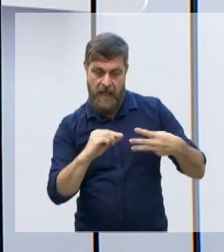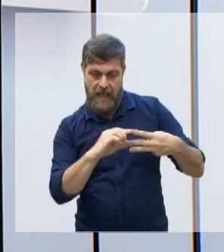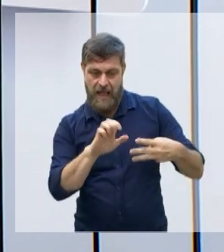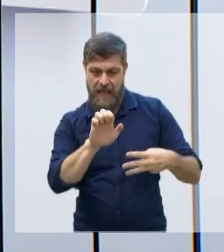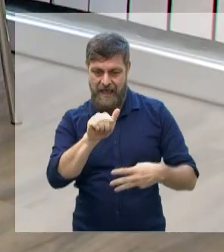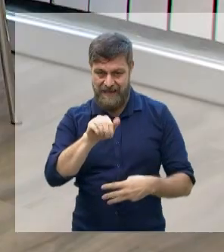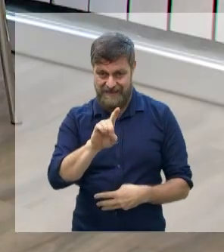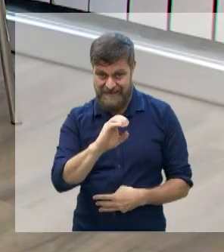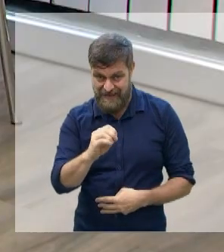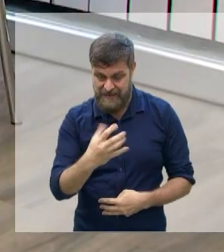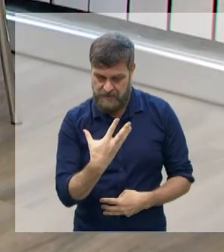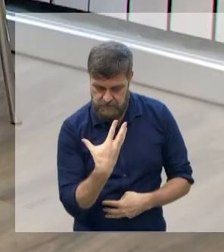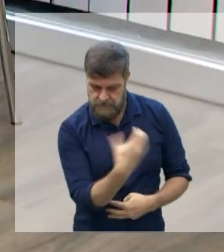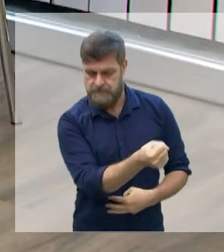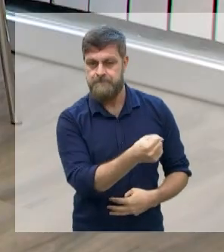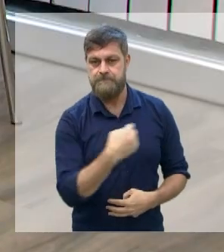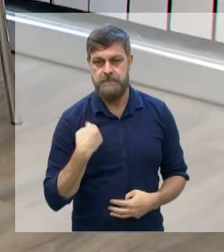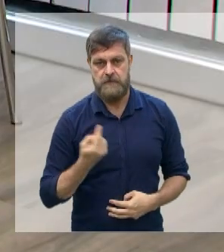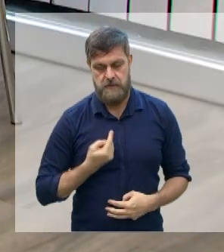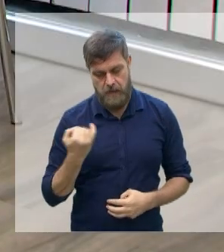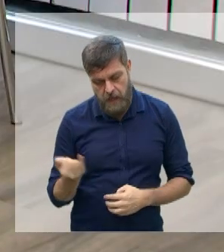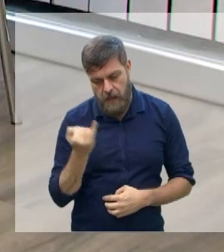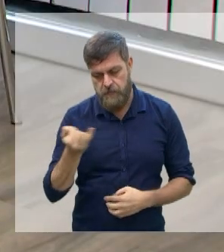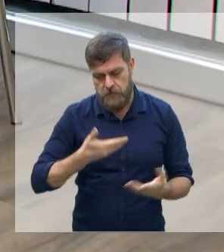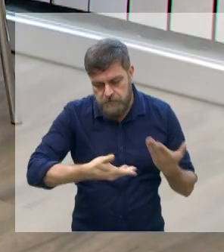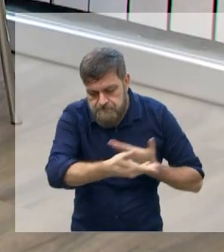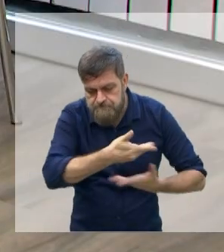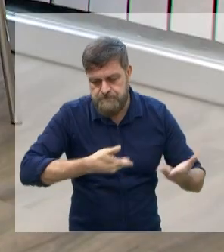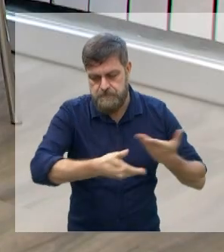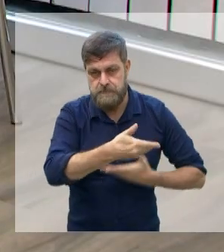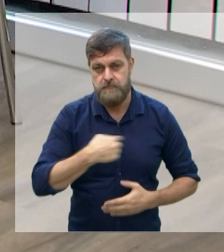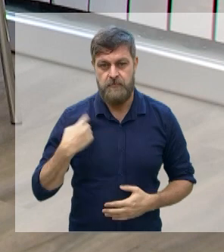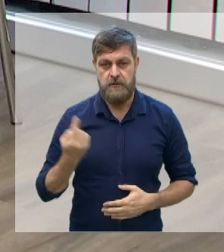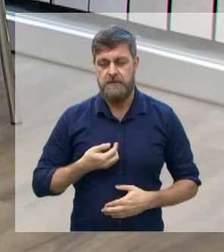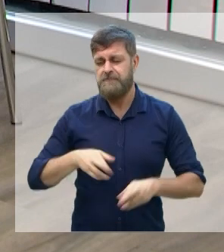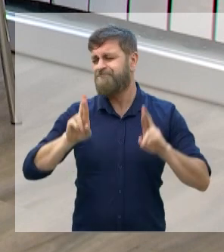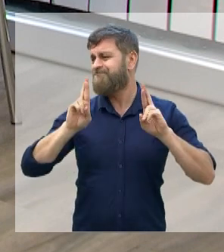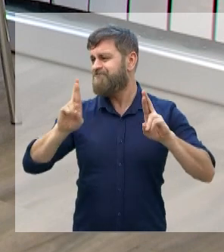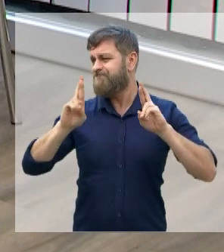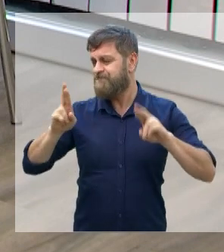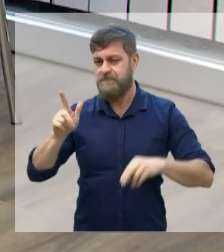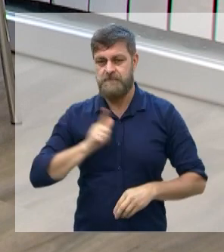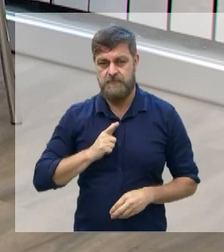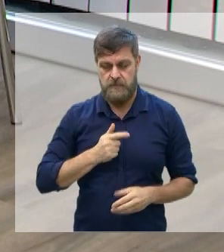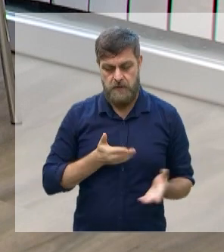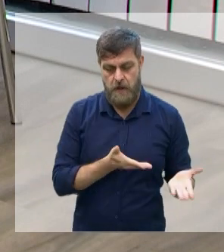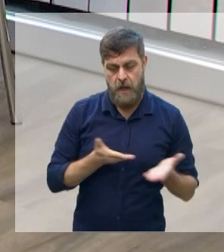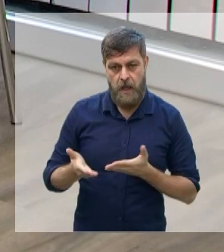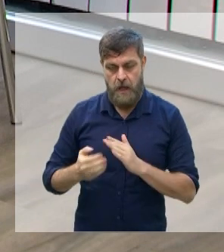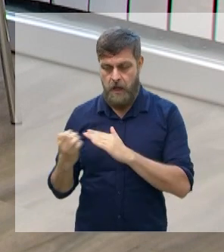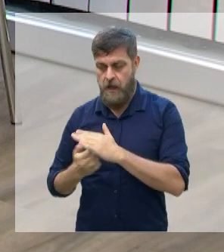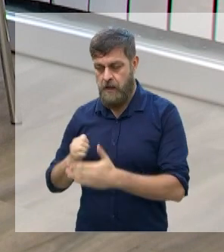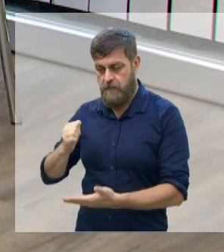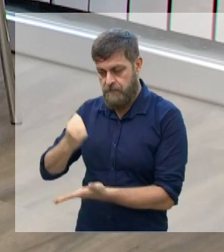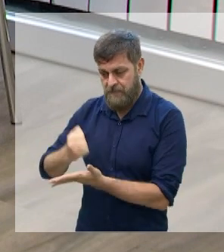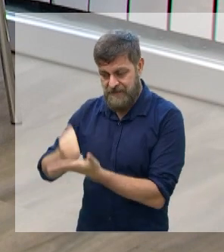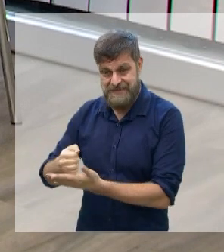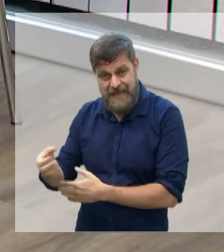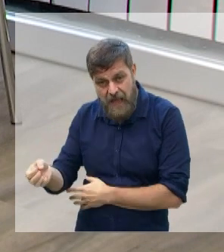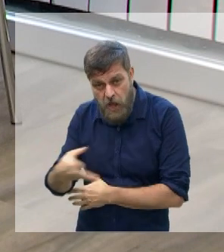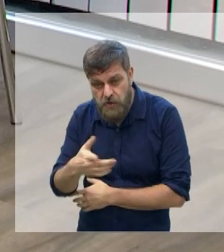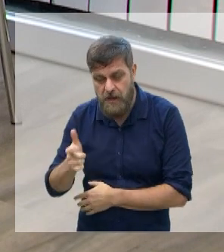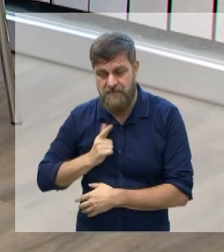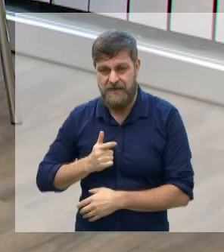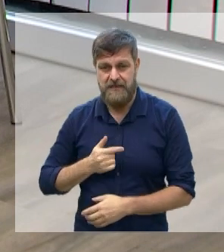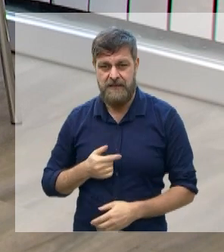sempre nos atende muito bem eu acho importante esperamos também agora com a nova licitação que tem em andamento em vias de